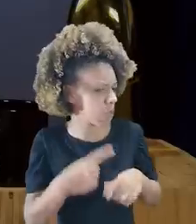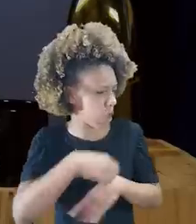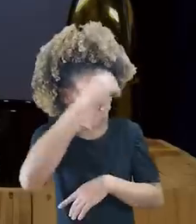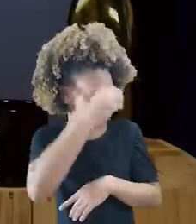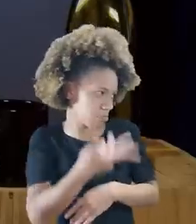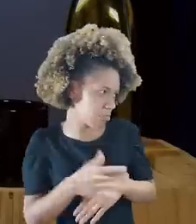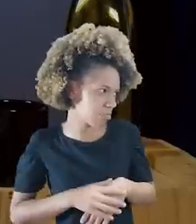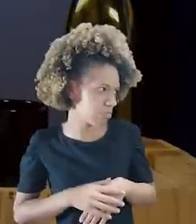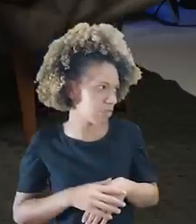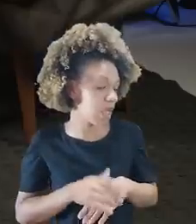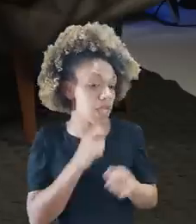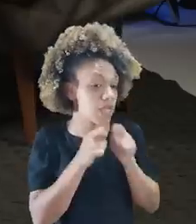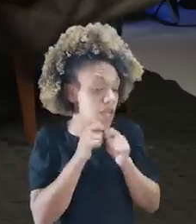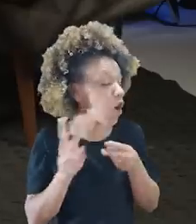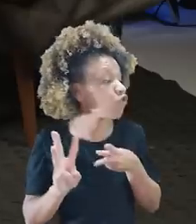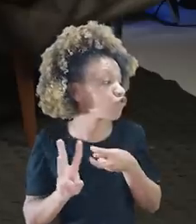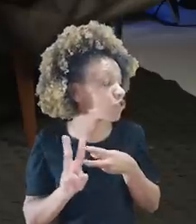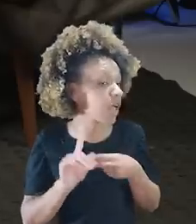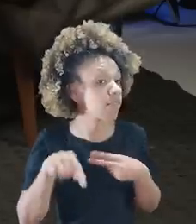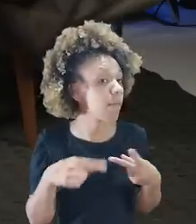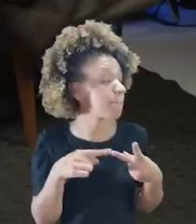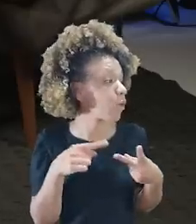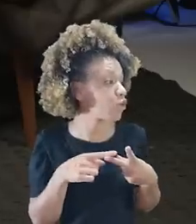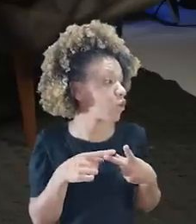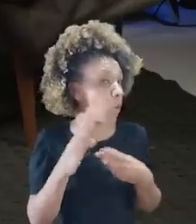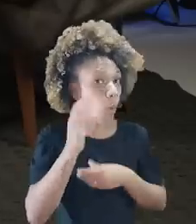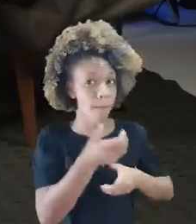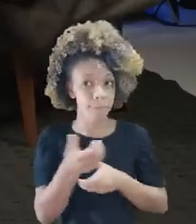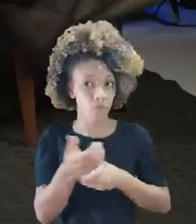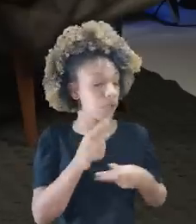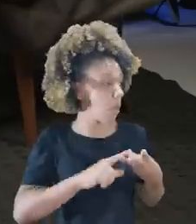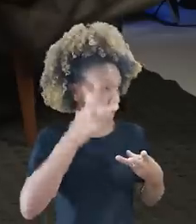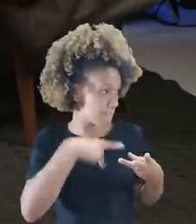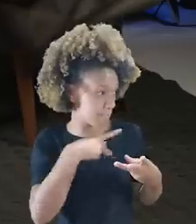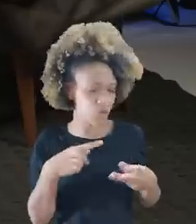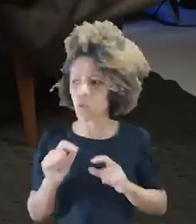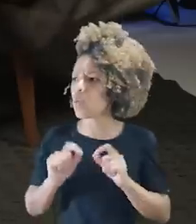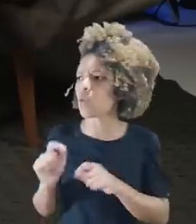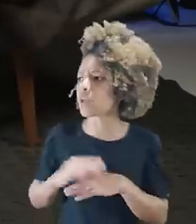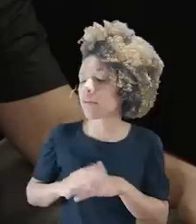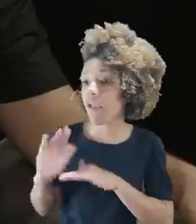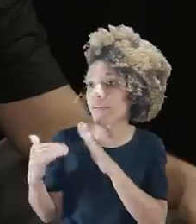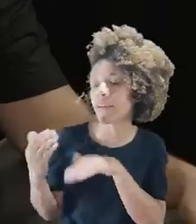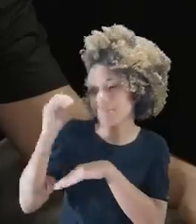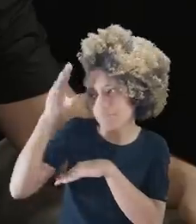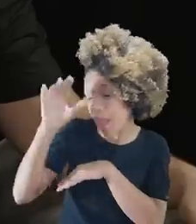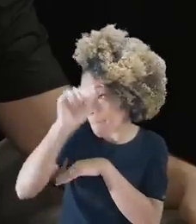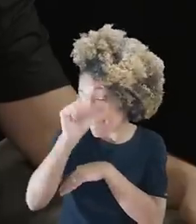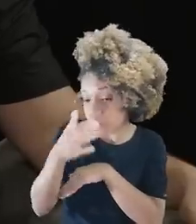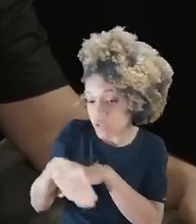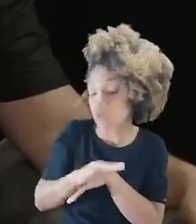gente usa essa palavra na faculdade é mas é pess não pode achar nada não aqui pode achar tudo o nome desse projeto é